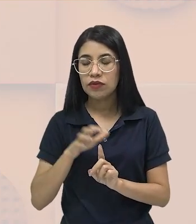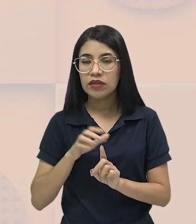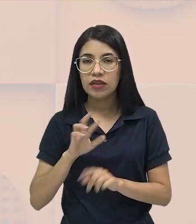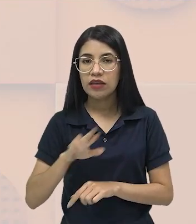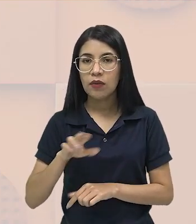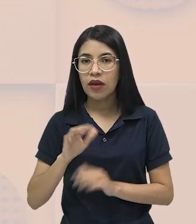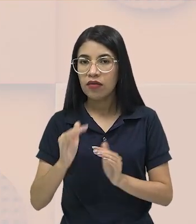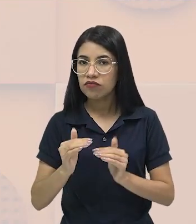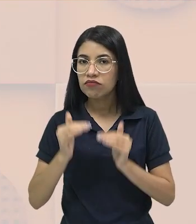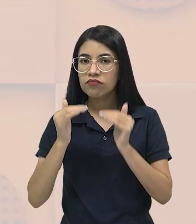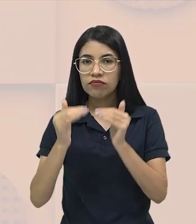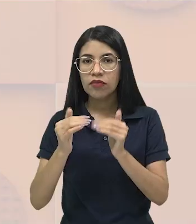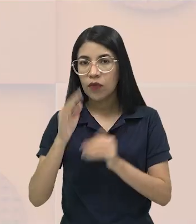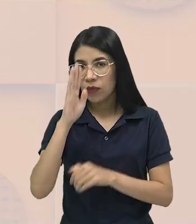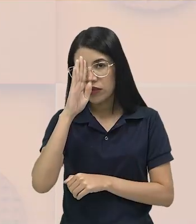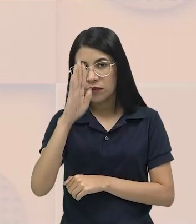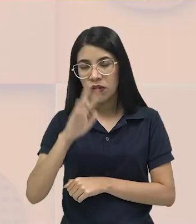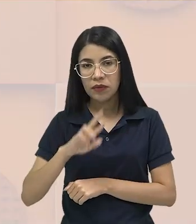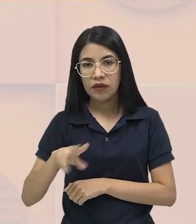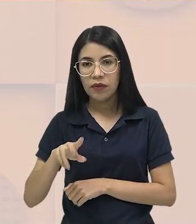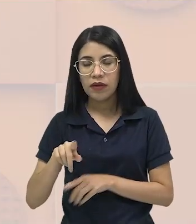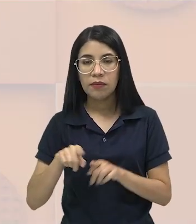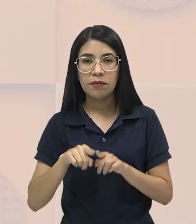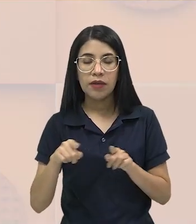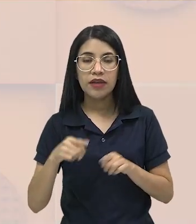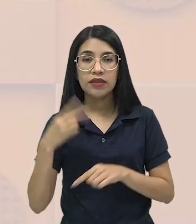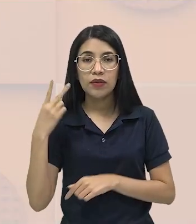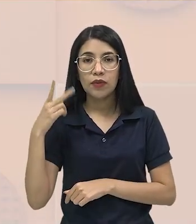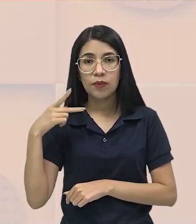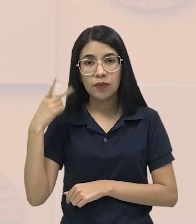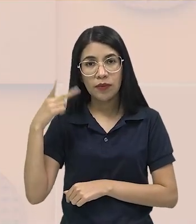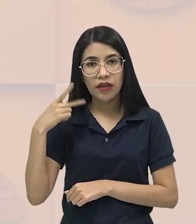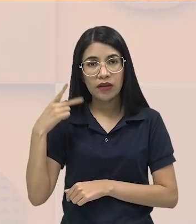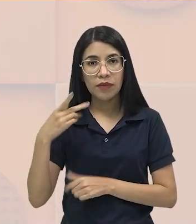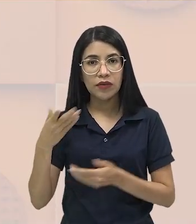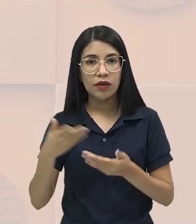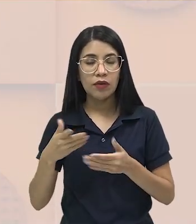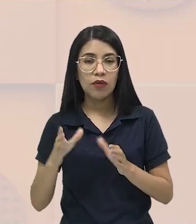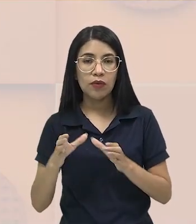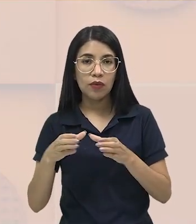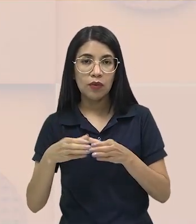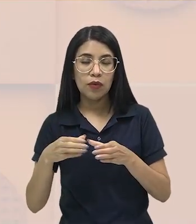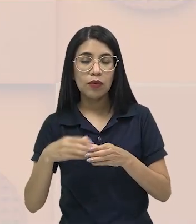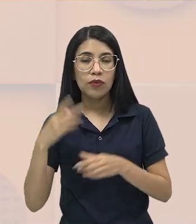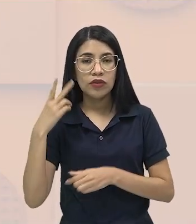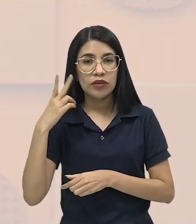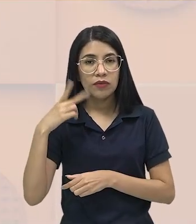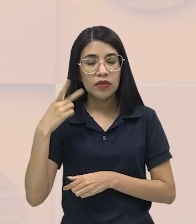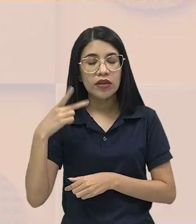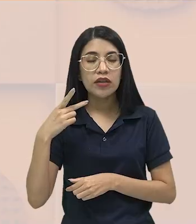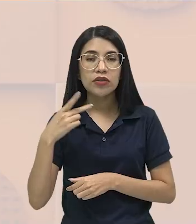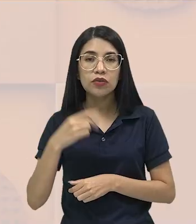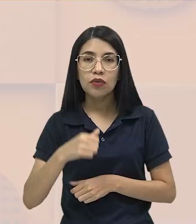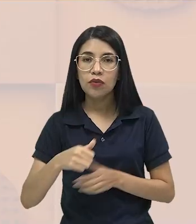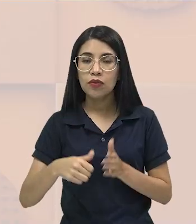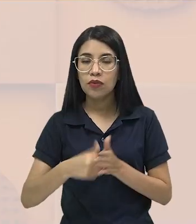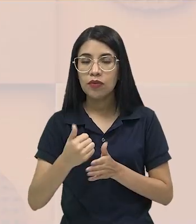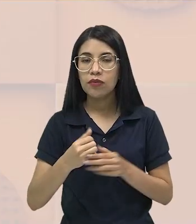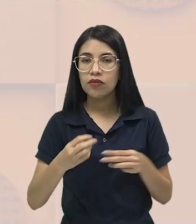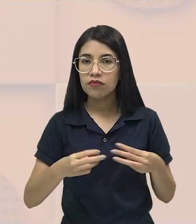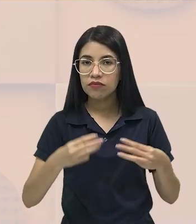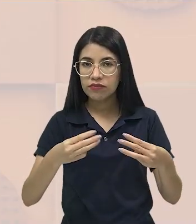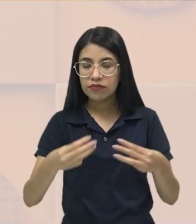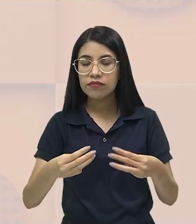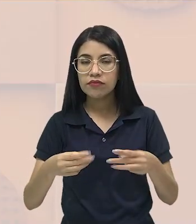autoridade máxima, tá bom? Mas o parlamento, são os políticos, primeiro-ministro, tá bom? E por isso